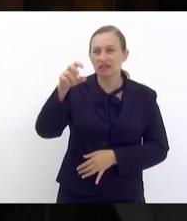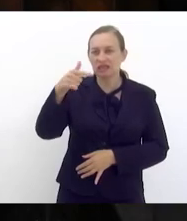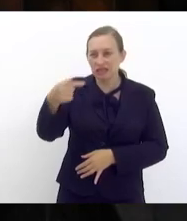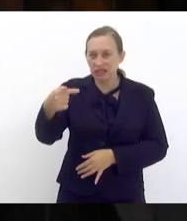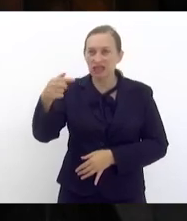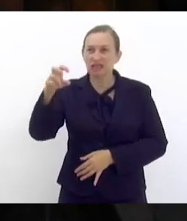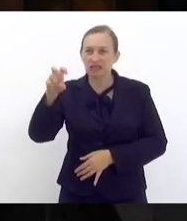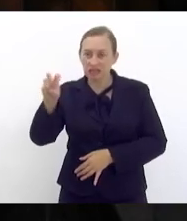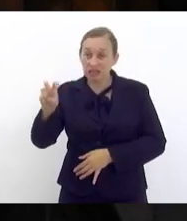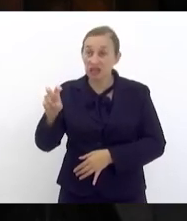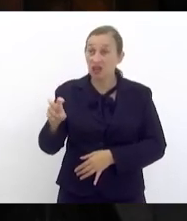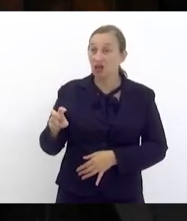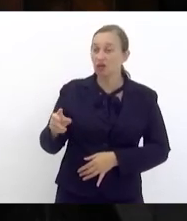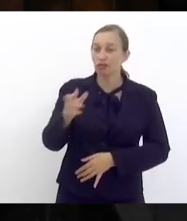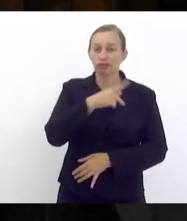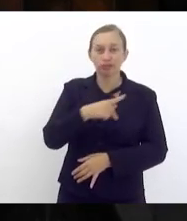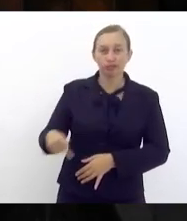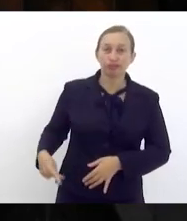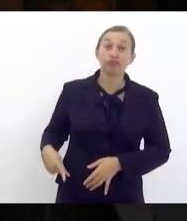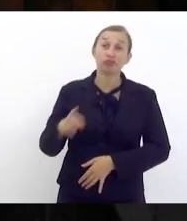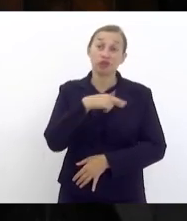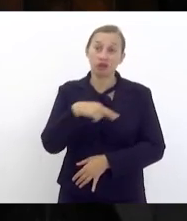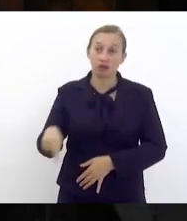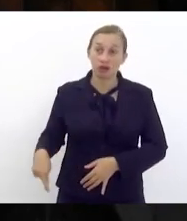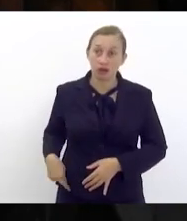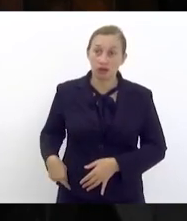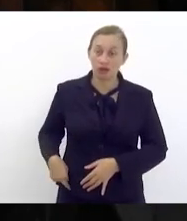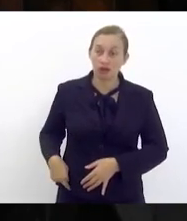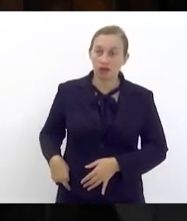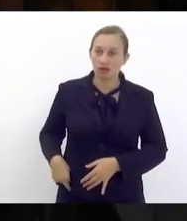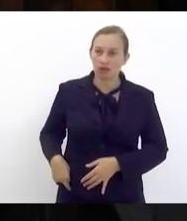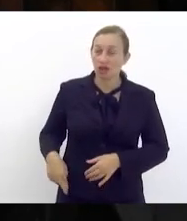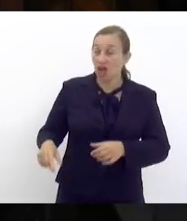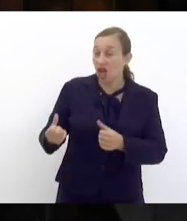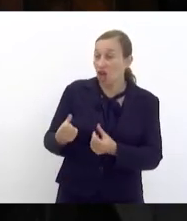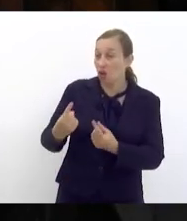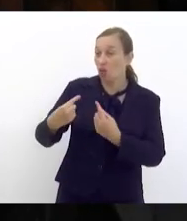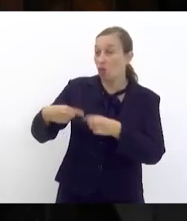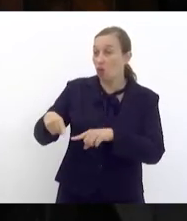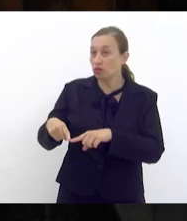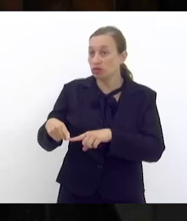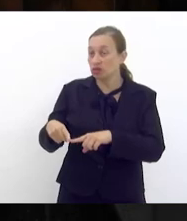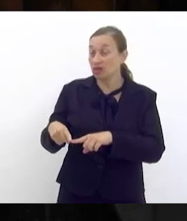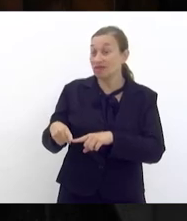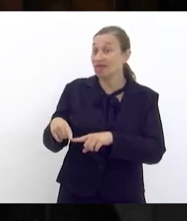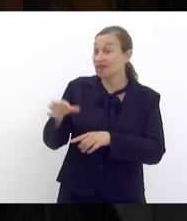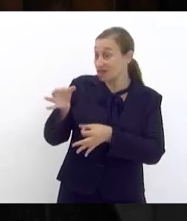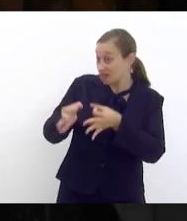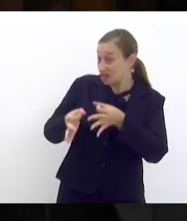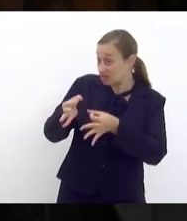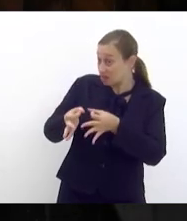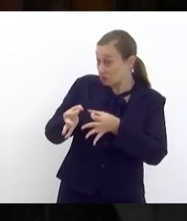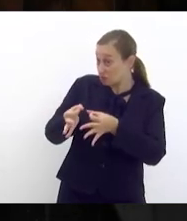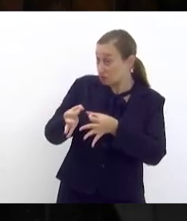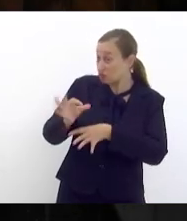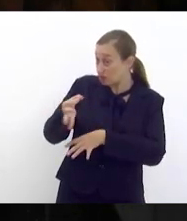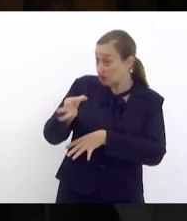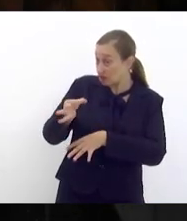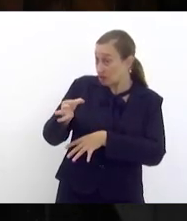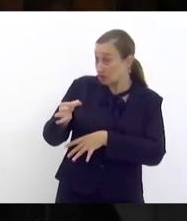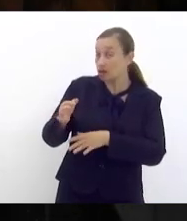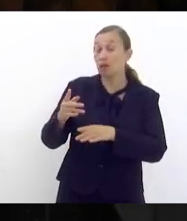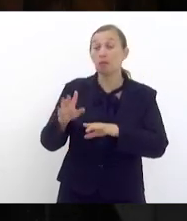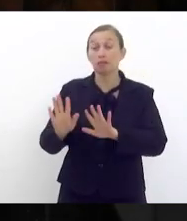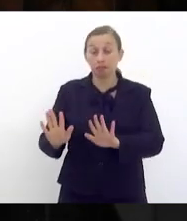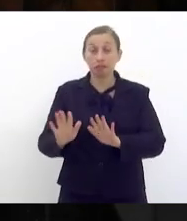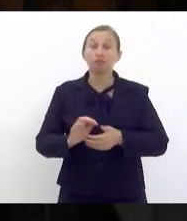o presidente da República se rebela contra ela. E é justo que se rebele. Ao mesmo